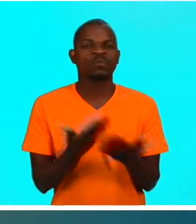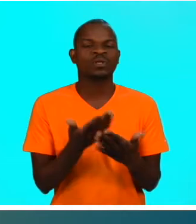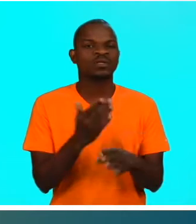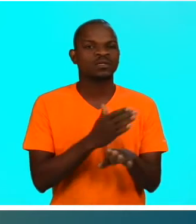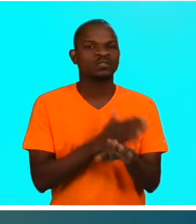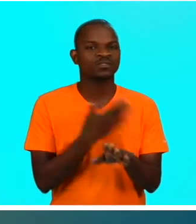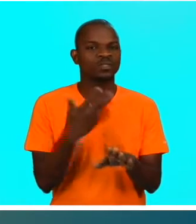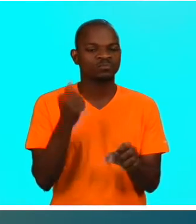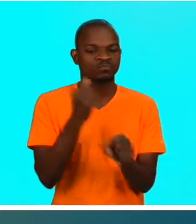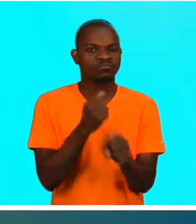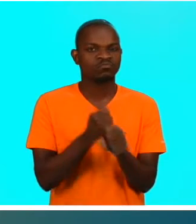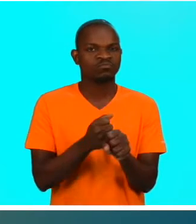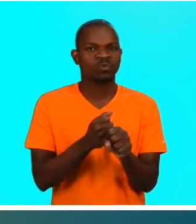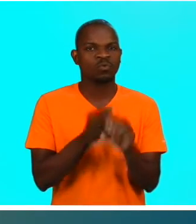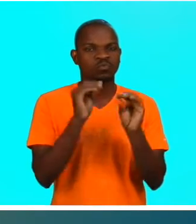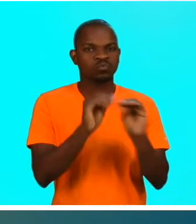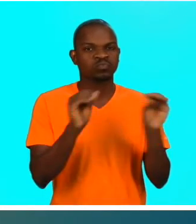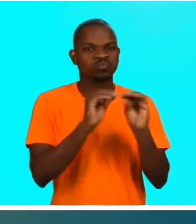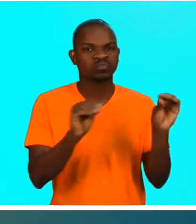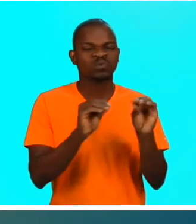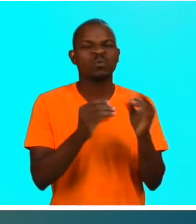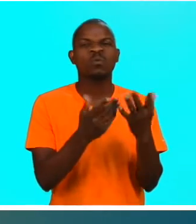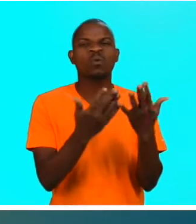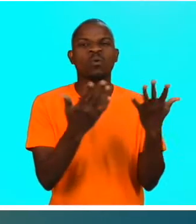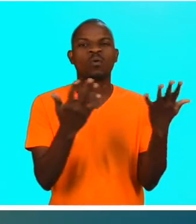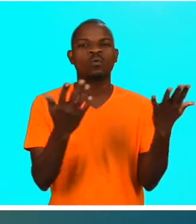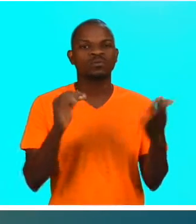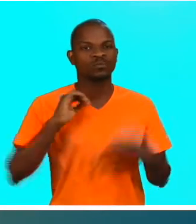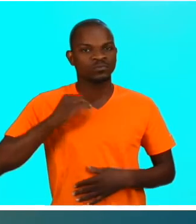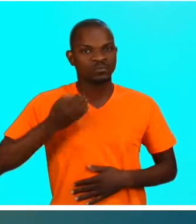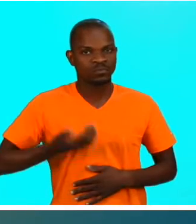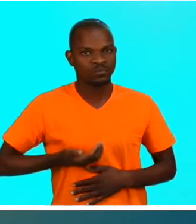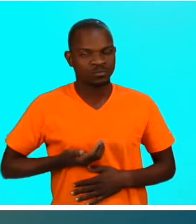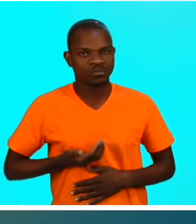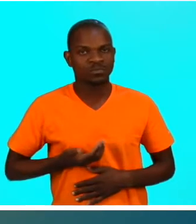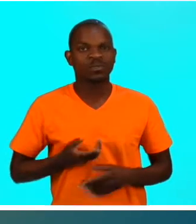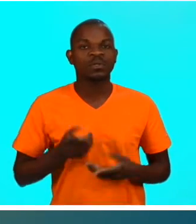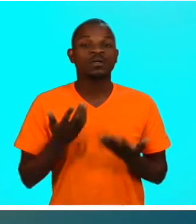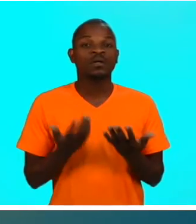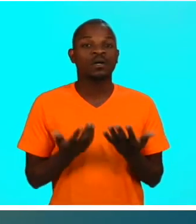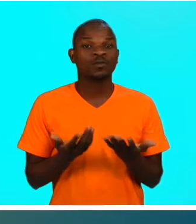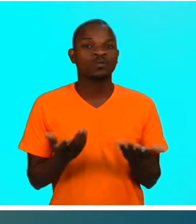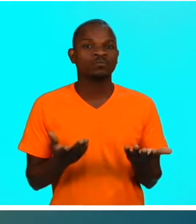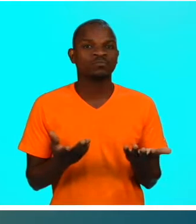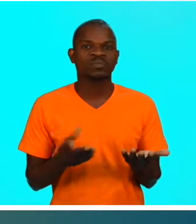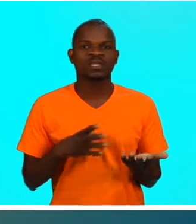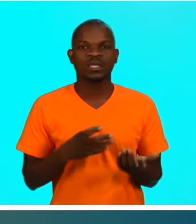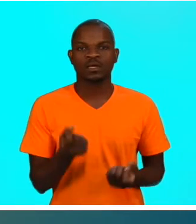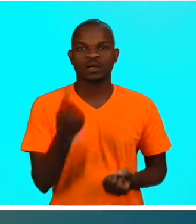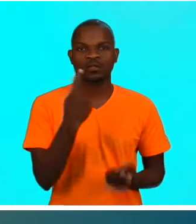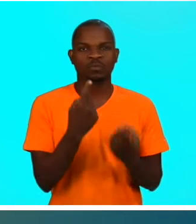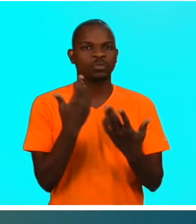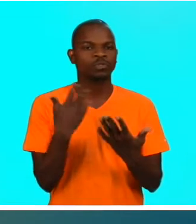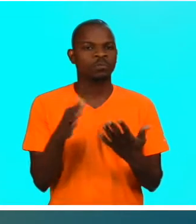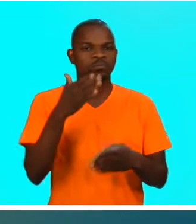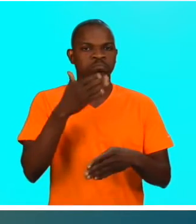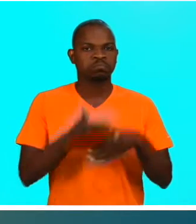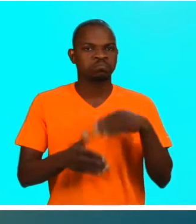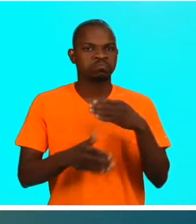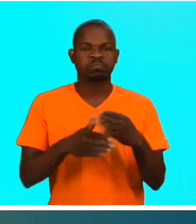já trabalhamos nessa área, já formamos várias, várias mulheres e nesse momento, algumas até já